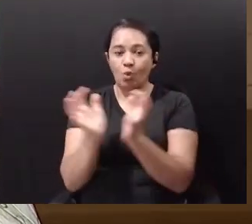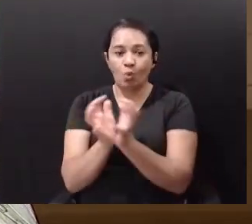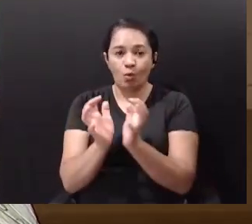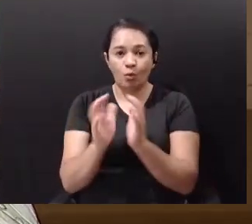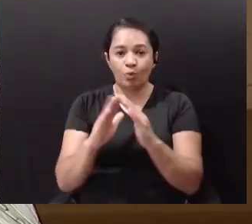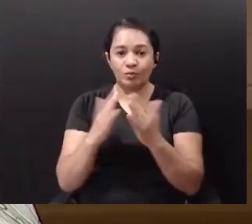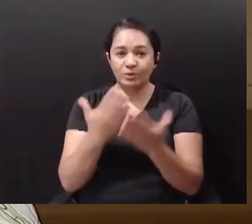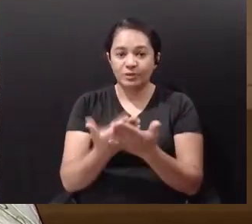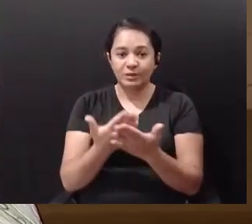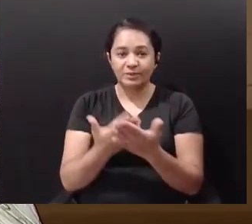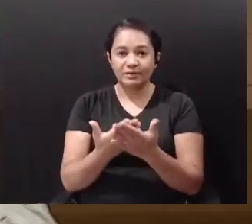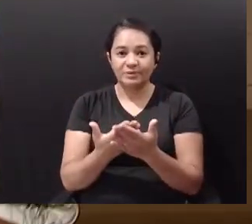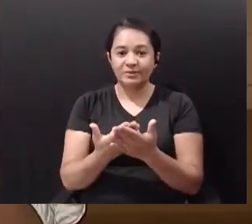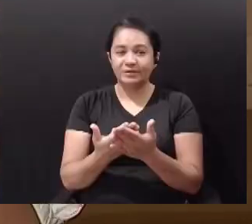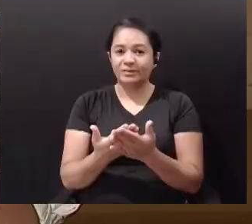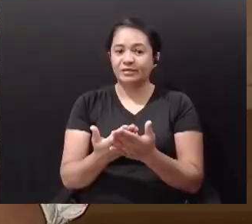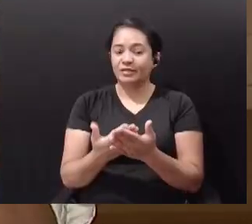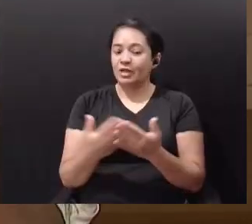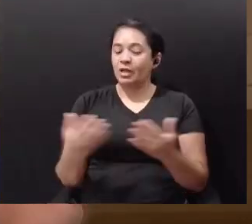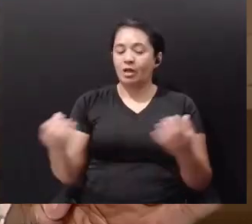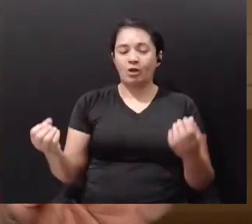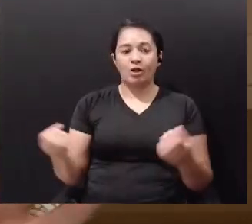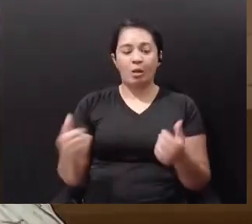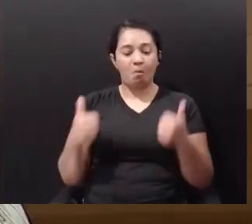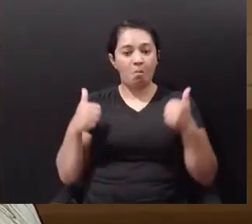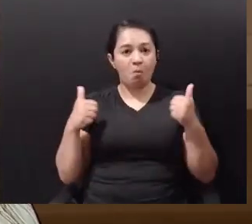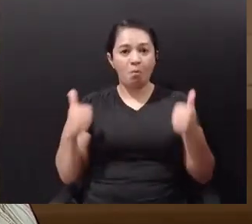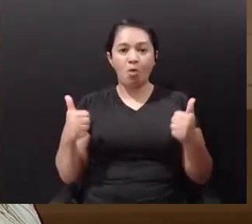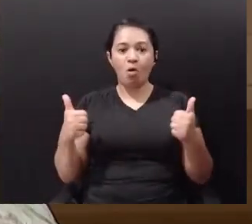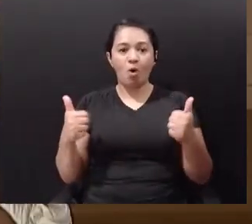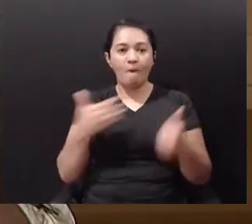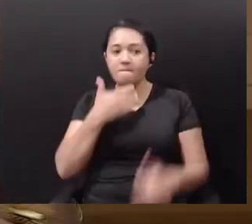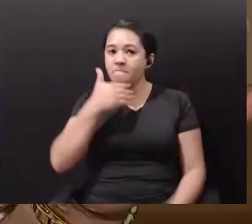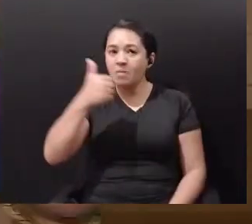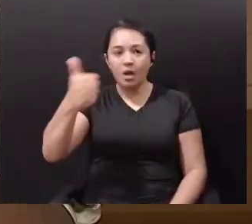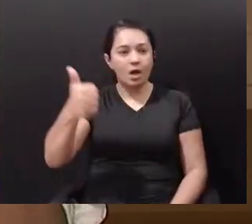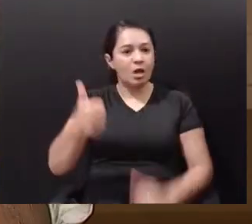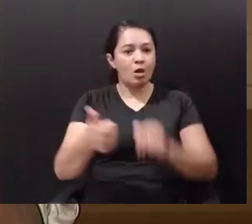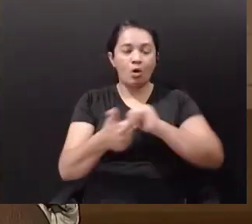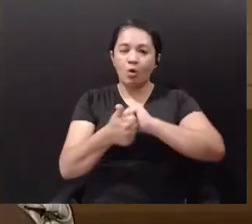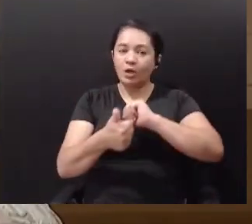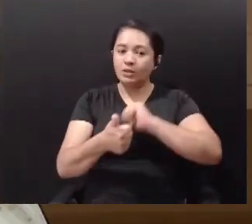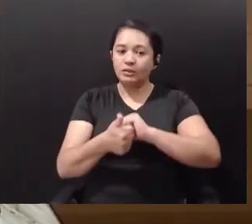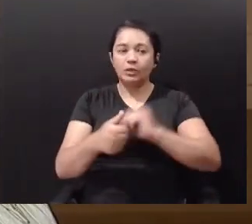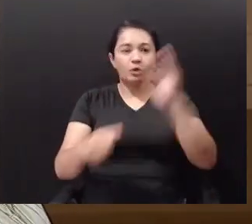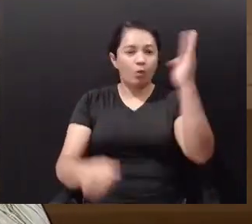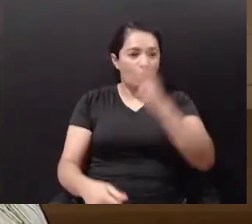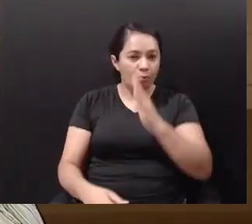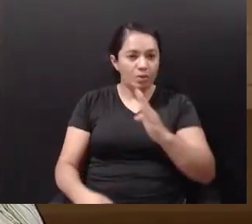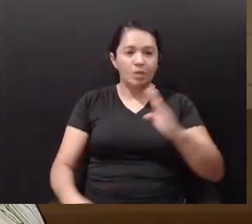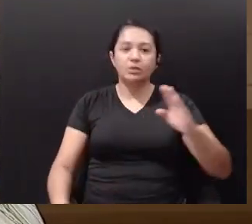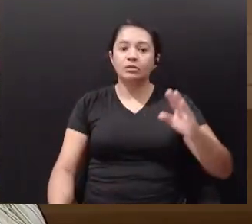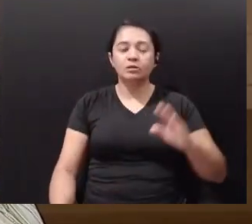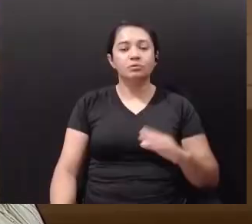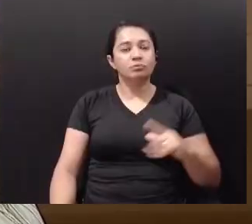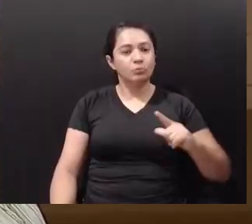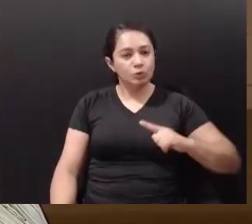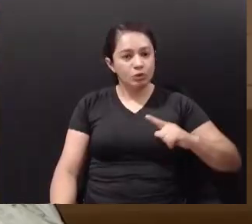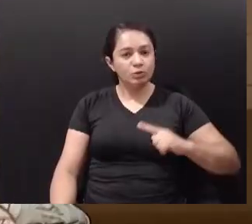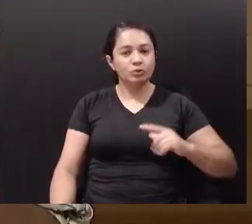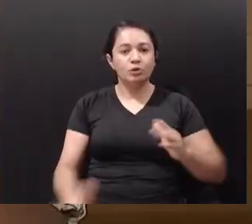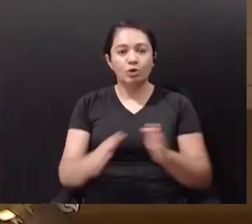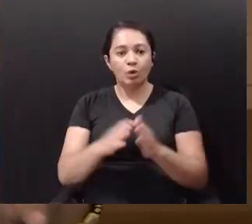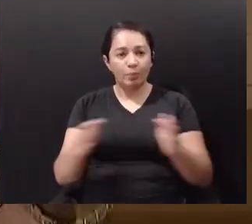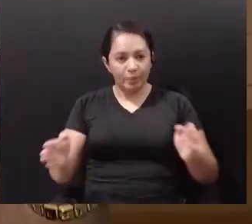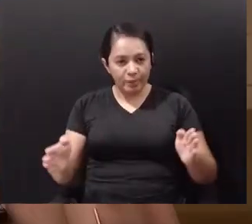moderna, né? Uma escola considerada assim, de melhor qualidade que o Brasil instituiu no período republicano.